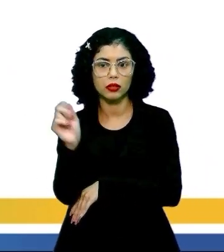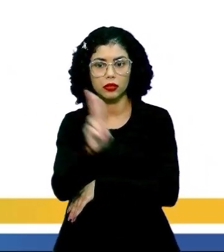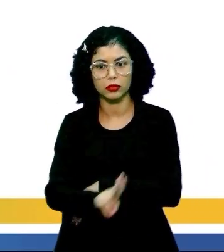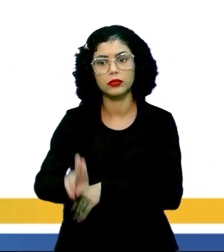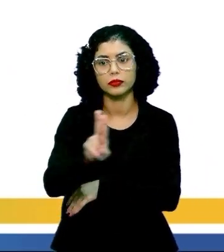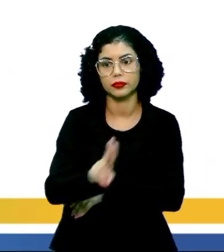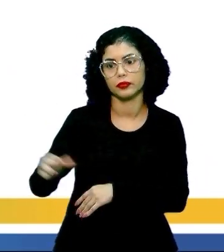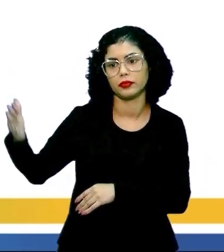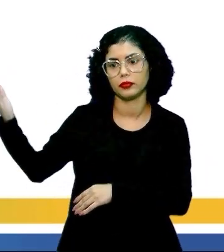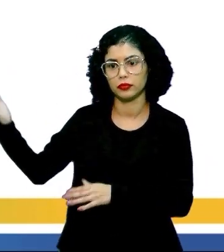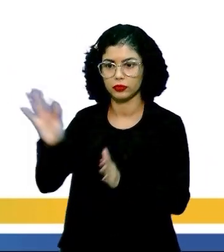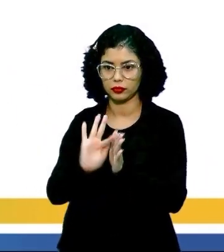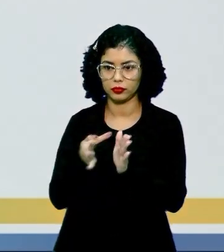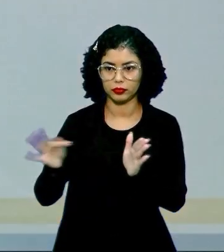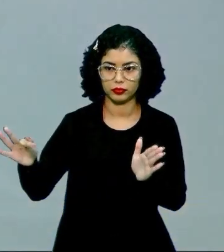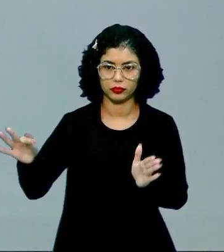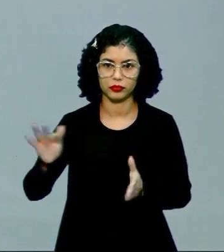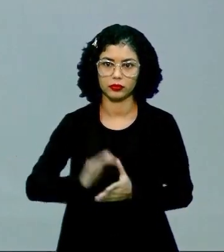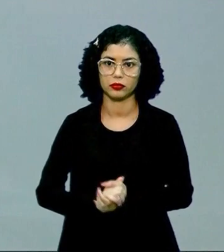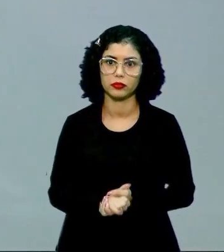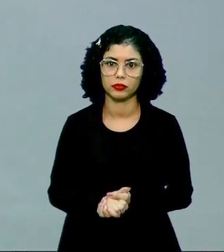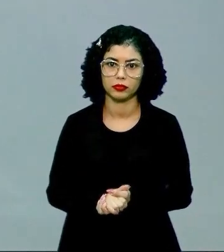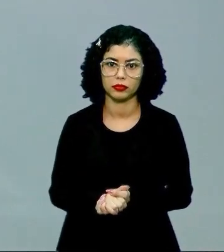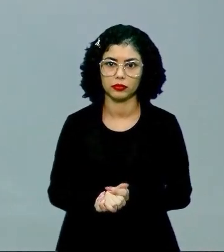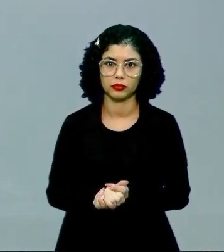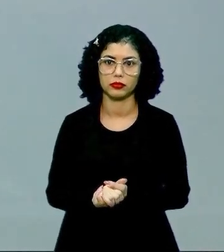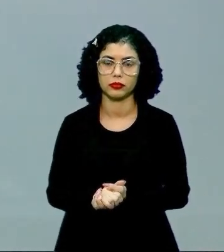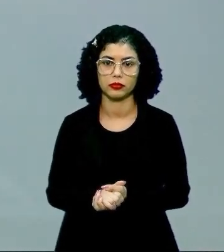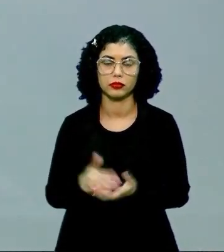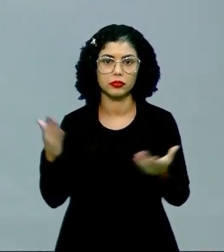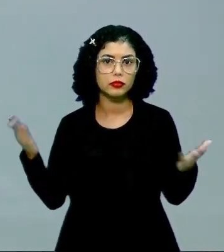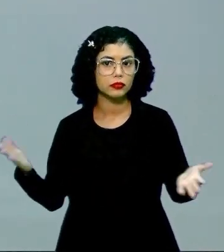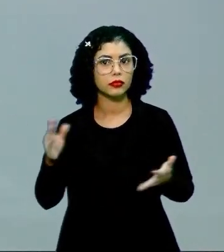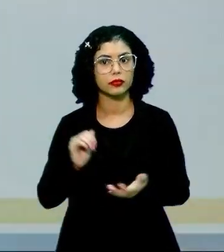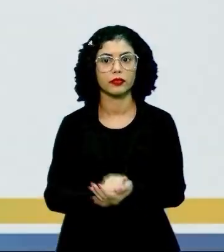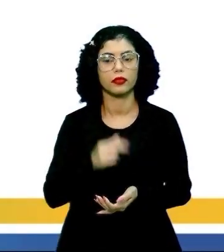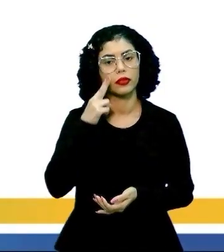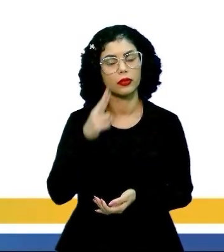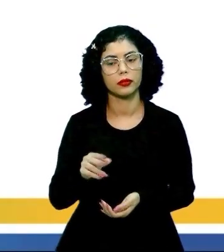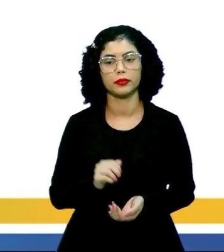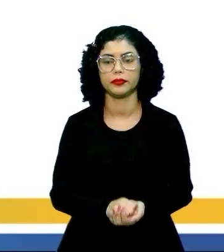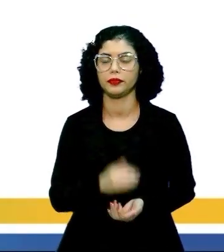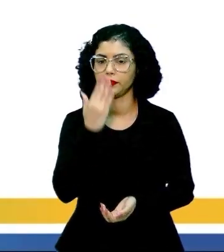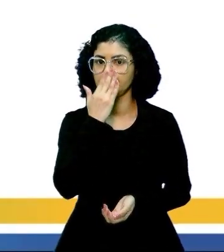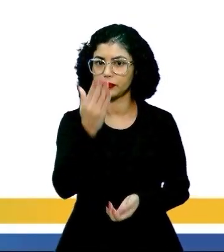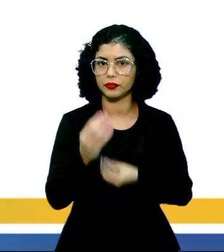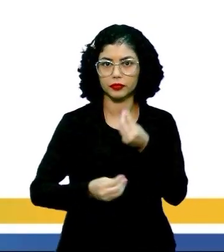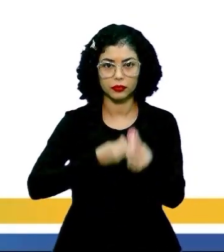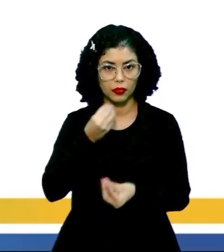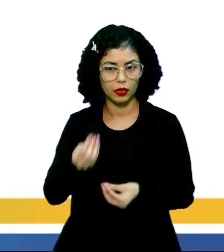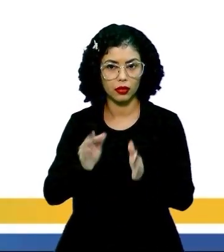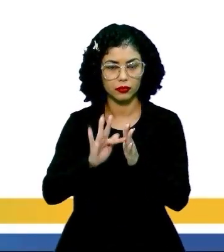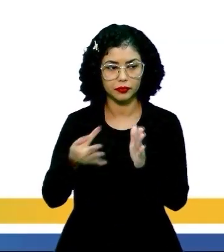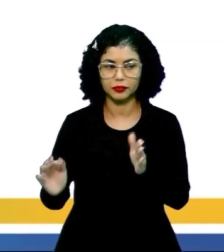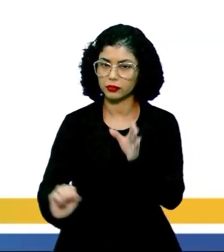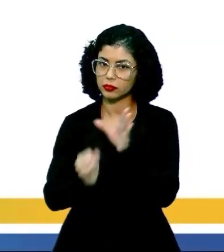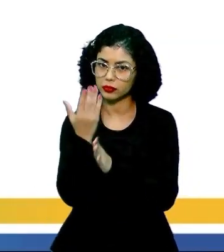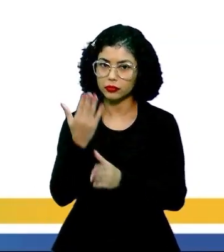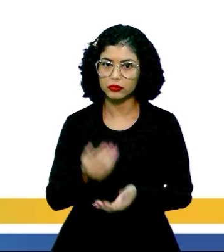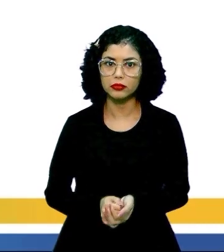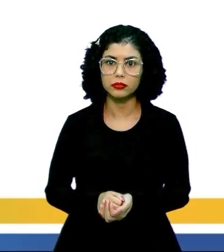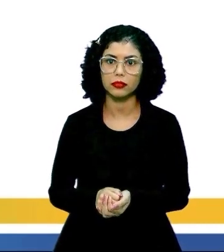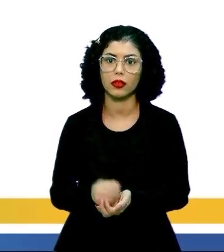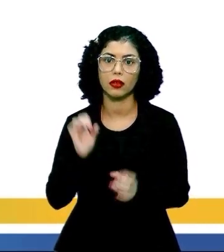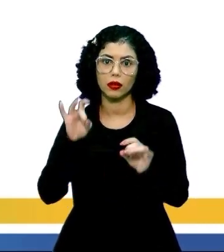utilizando essa fórmula chamada de sorvete então vejamos a seguir Como que essa fórmula ela surge